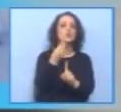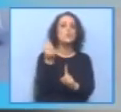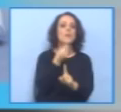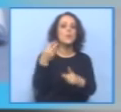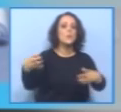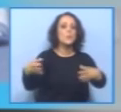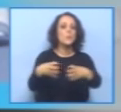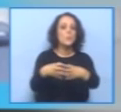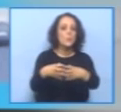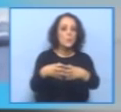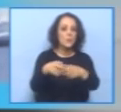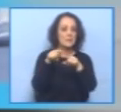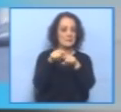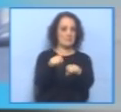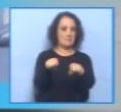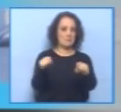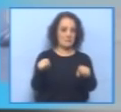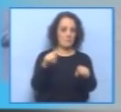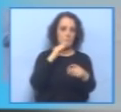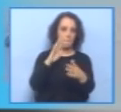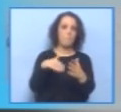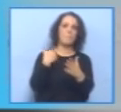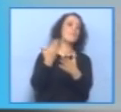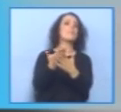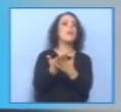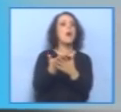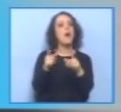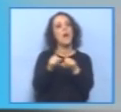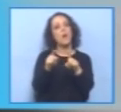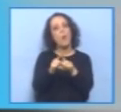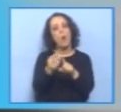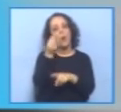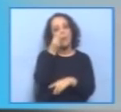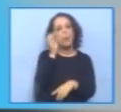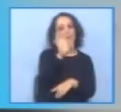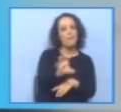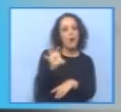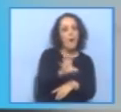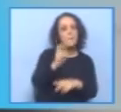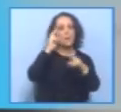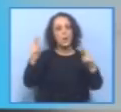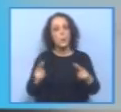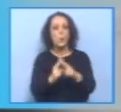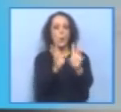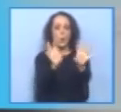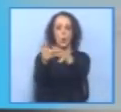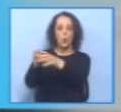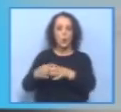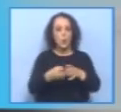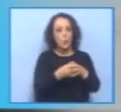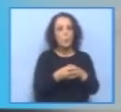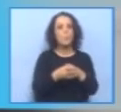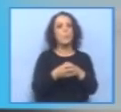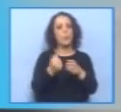encontros, os seus grupos, já funcionam numa dinâmica que depois se prolonga pelos grupos de jovens e pela pastoral